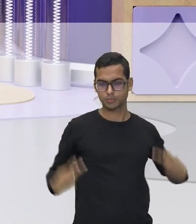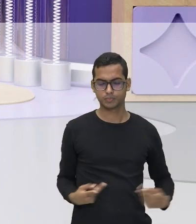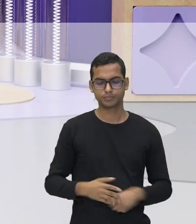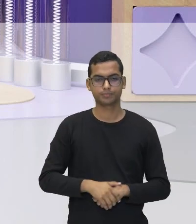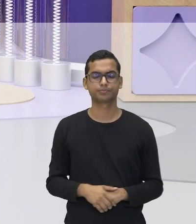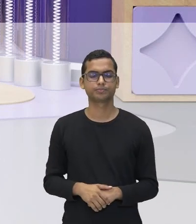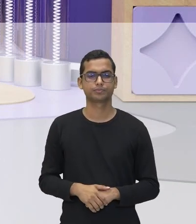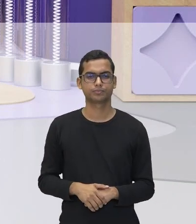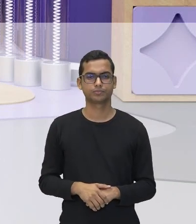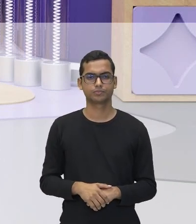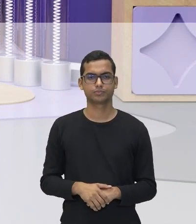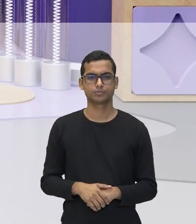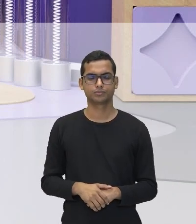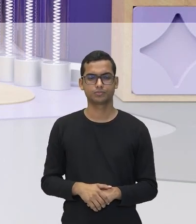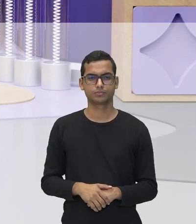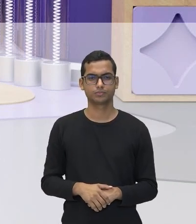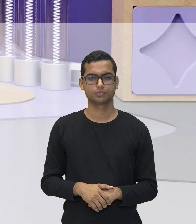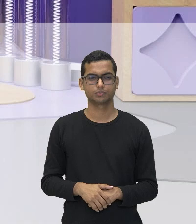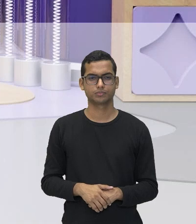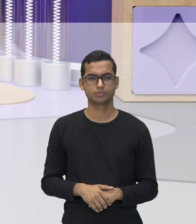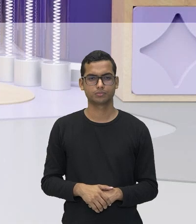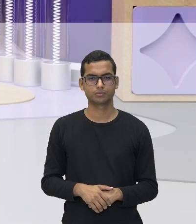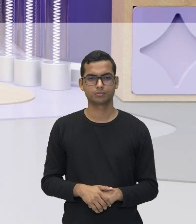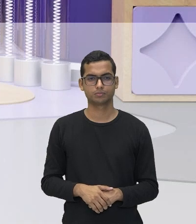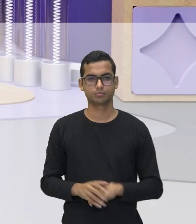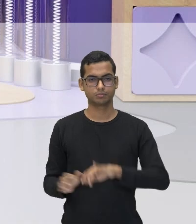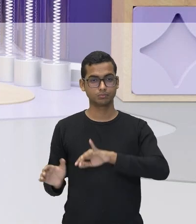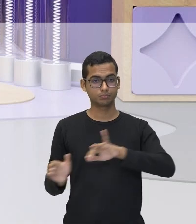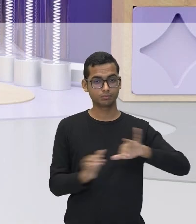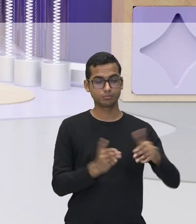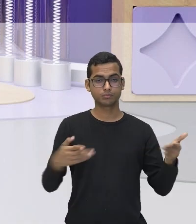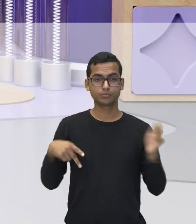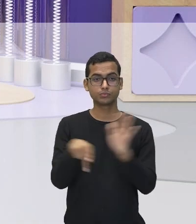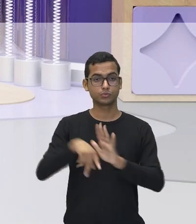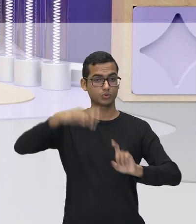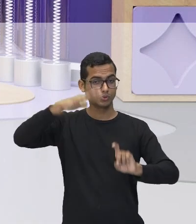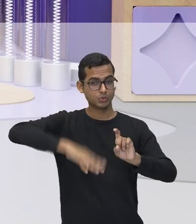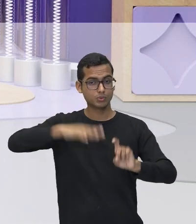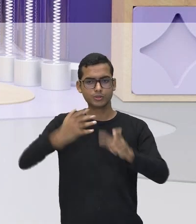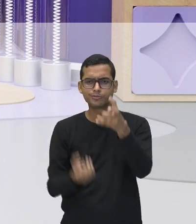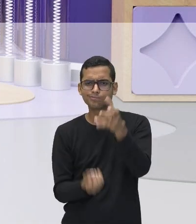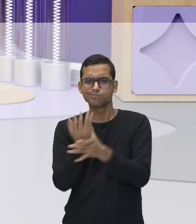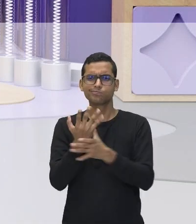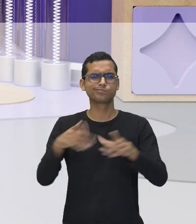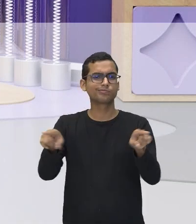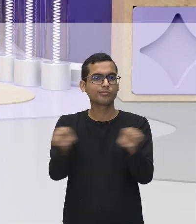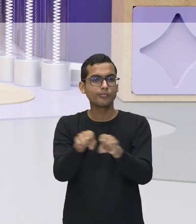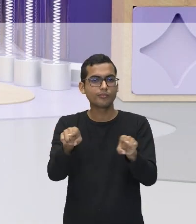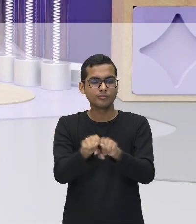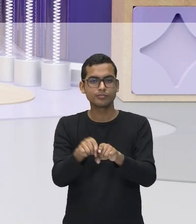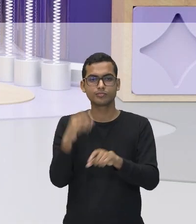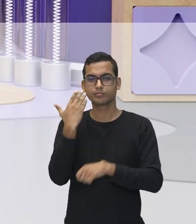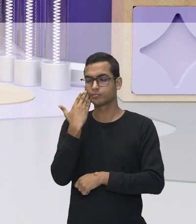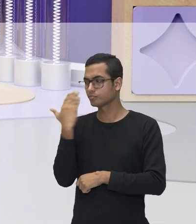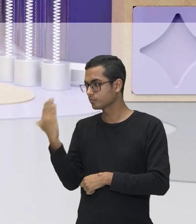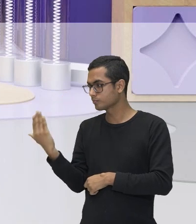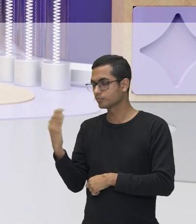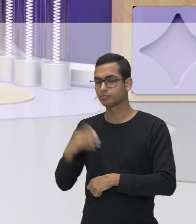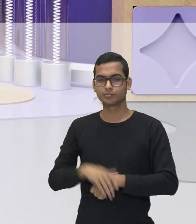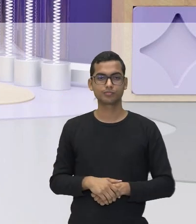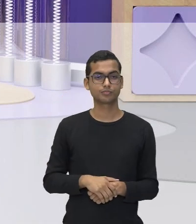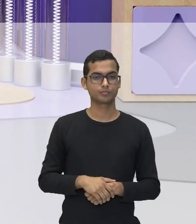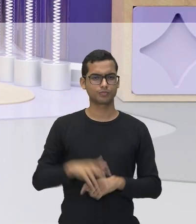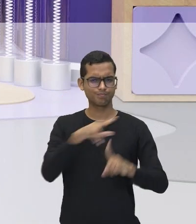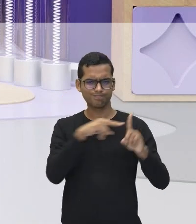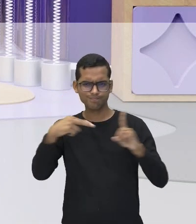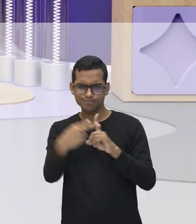origem e de criação. Aí também, como o nome sugere, é a visão que as antigas